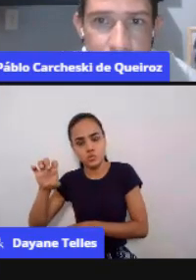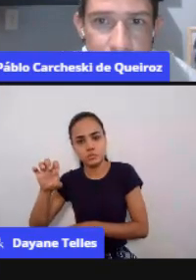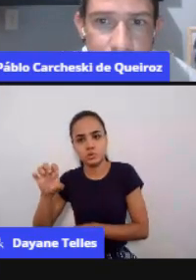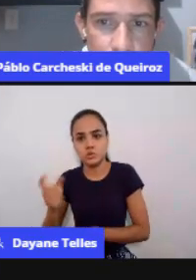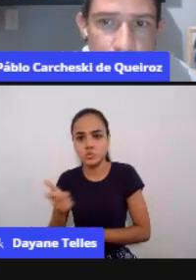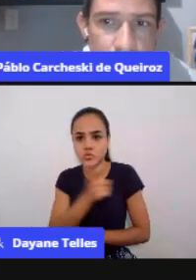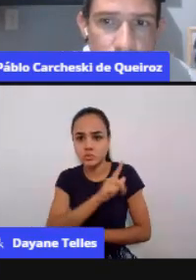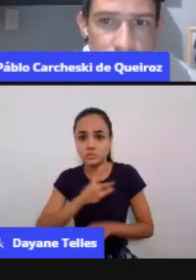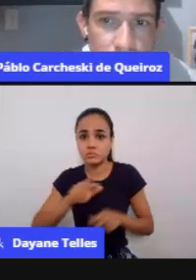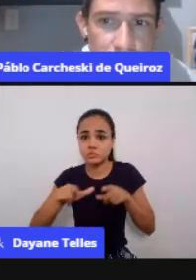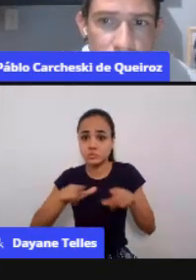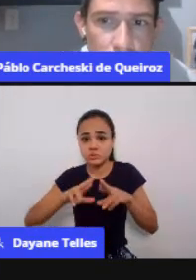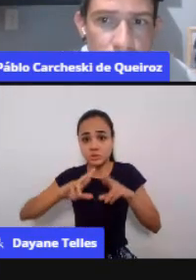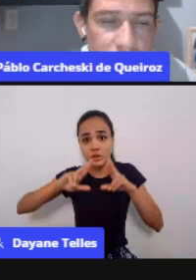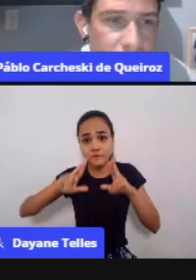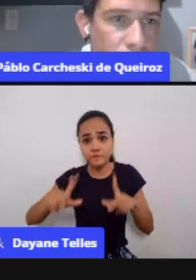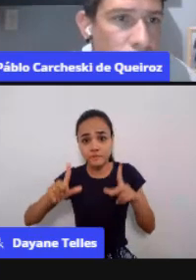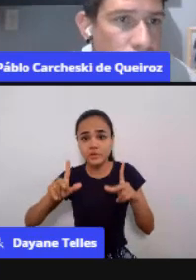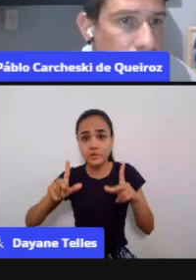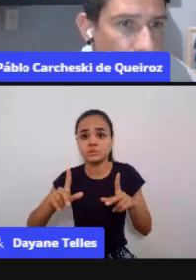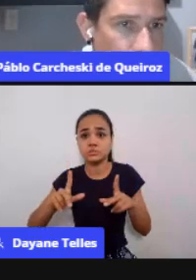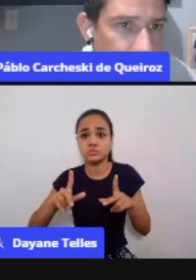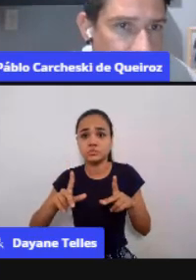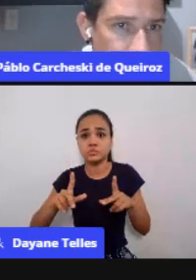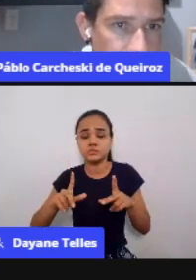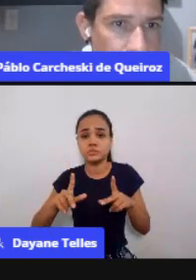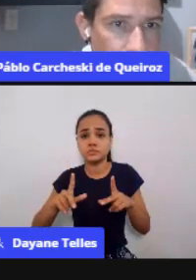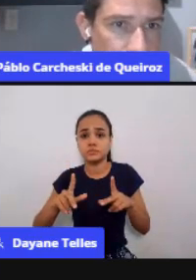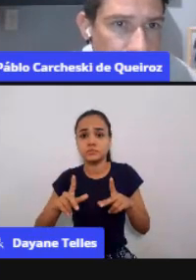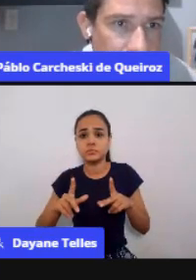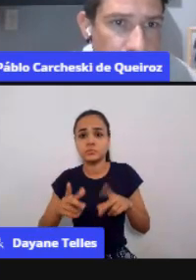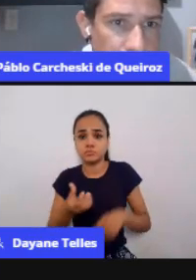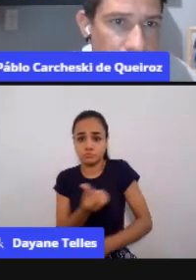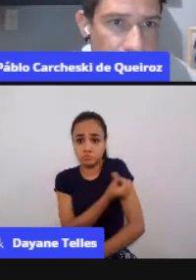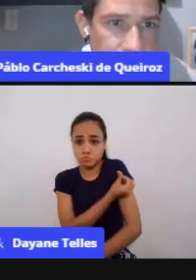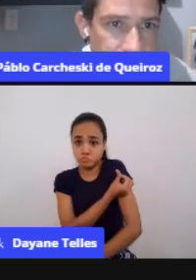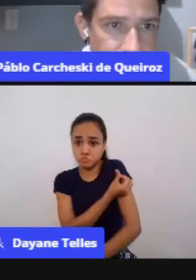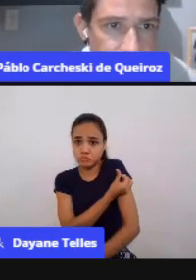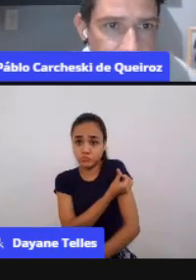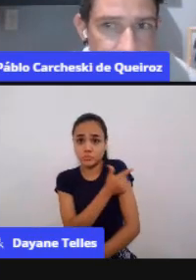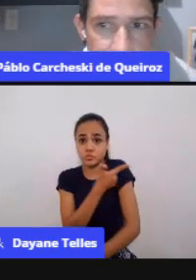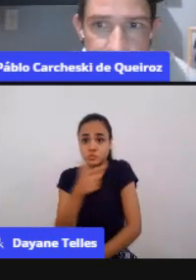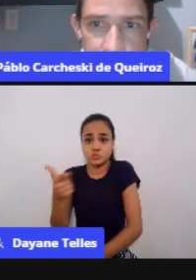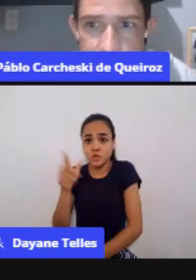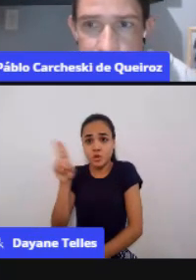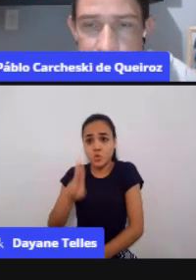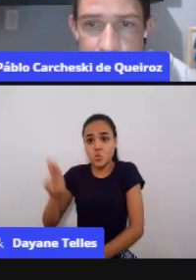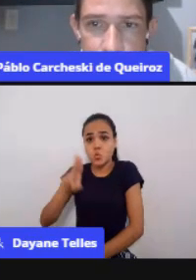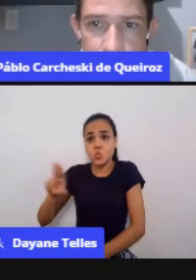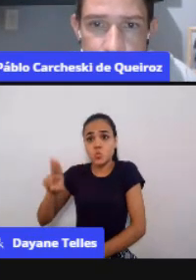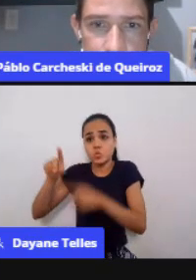também é que nesse momento, aqui no sexto ano, é sem uso de fórmulas, tá? Próximo slide, por favor.